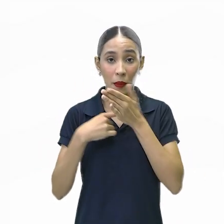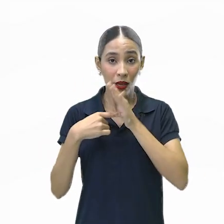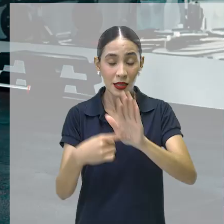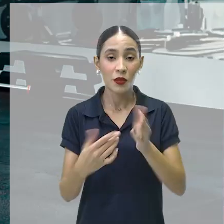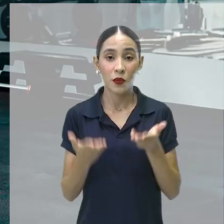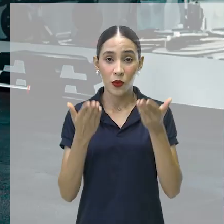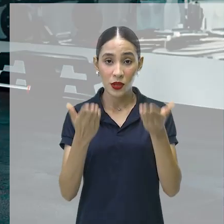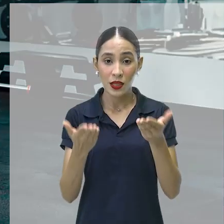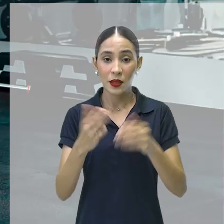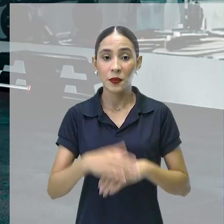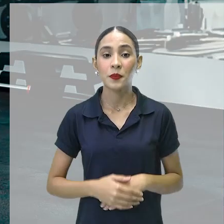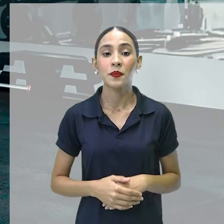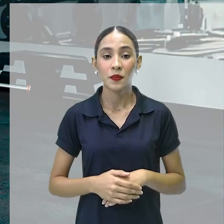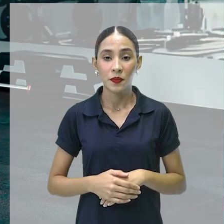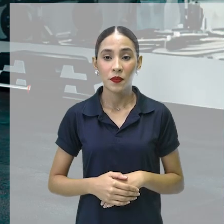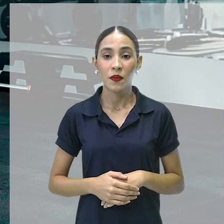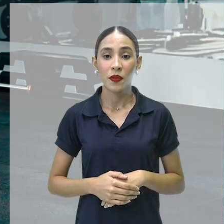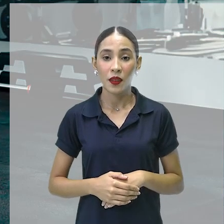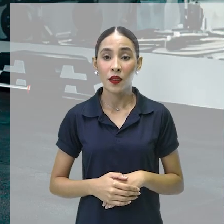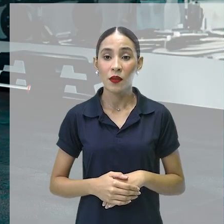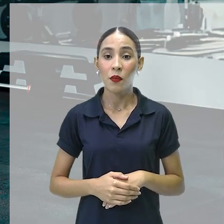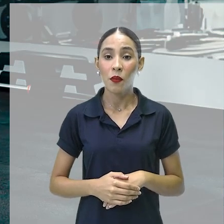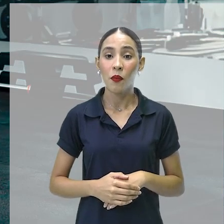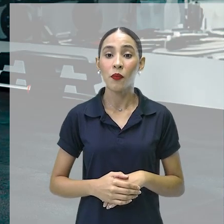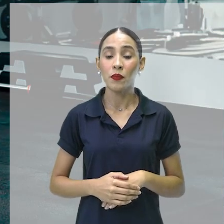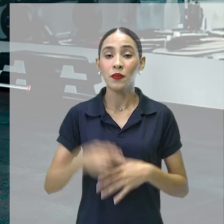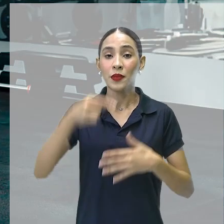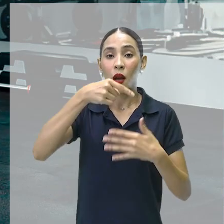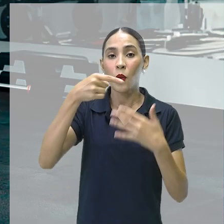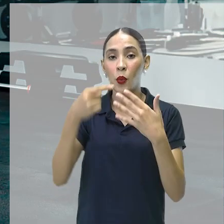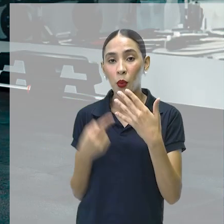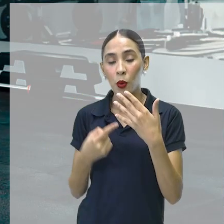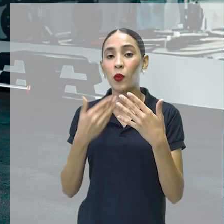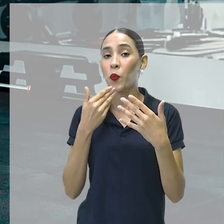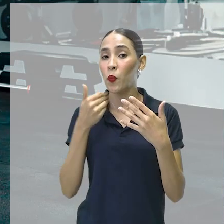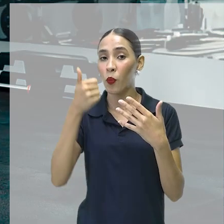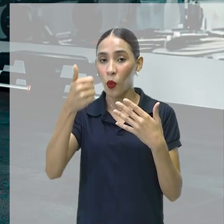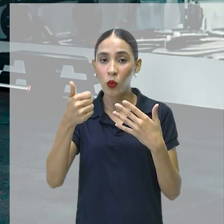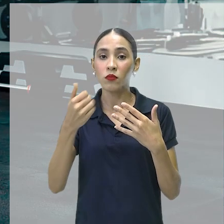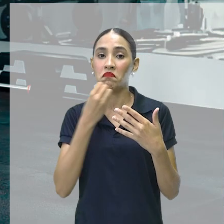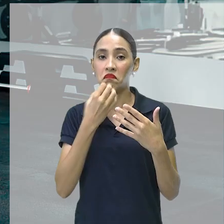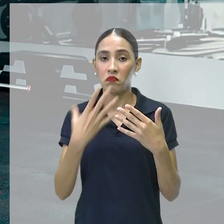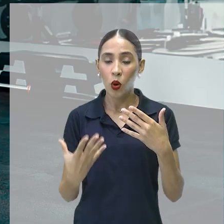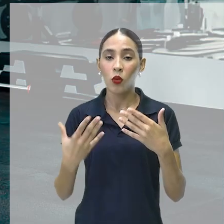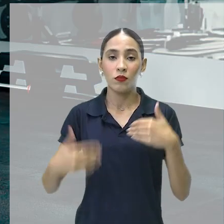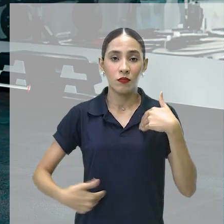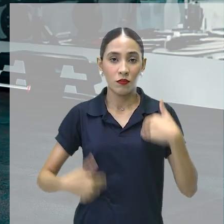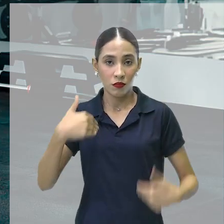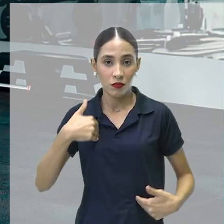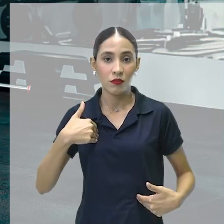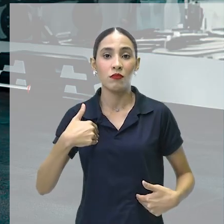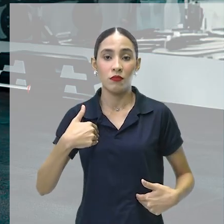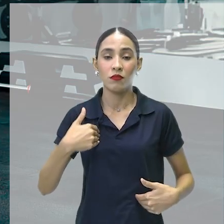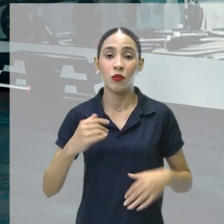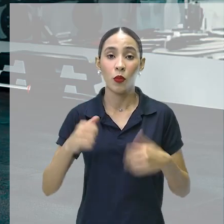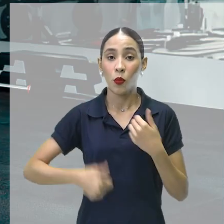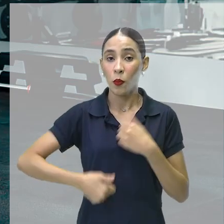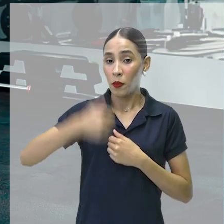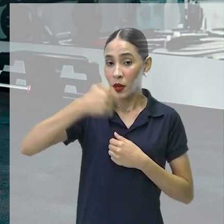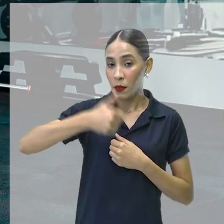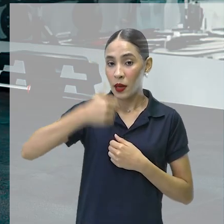para vocês um checklist para um bom condicionamento físico. Então, o primeiro